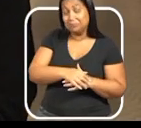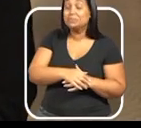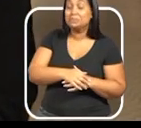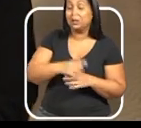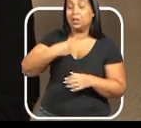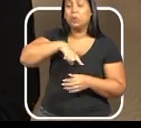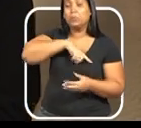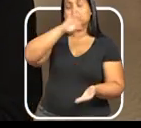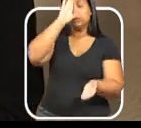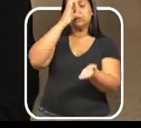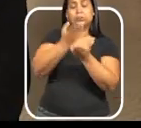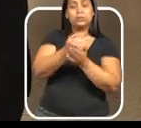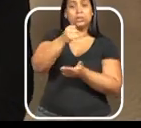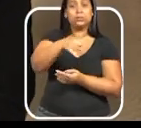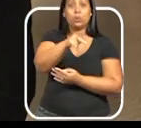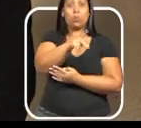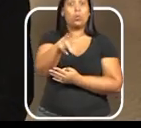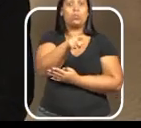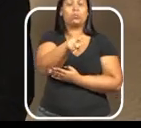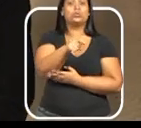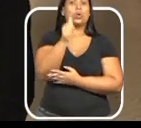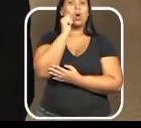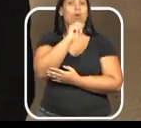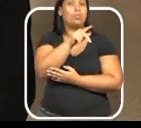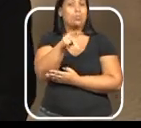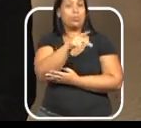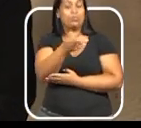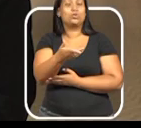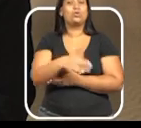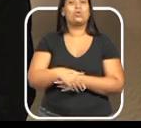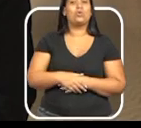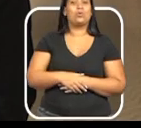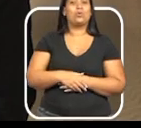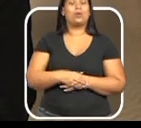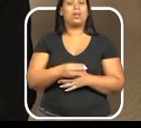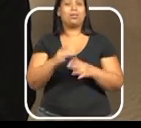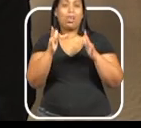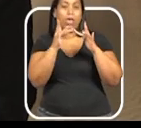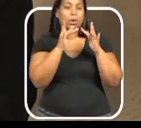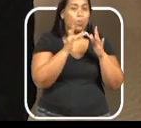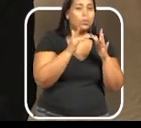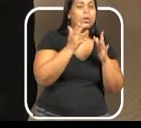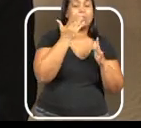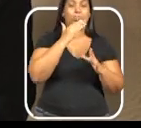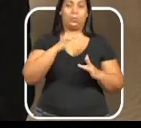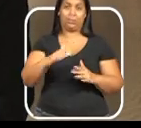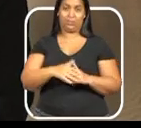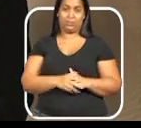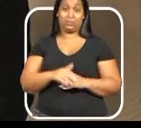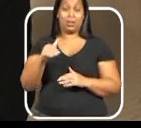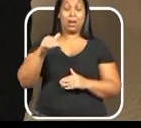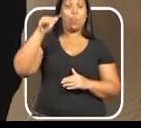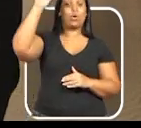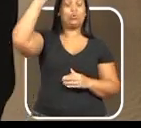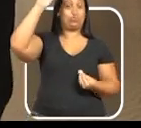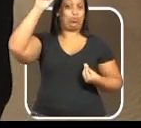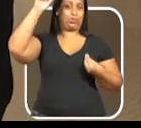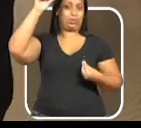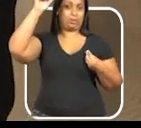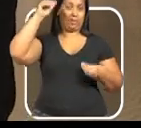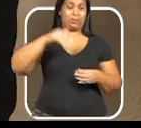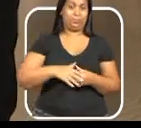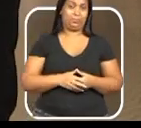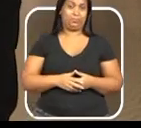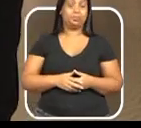tem que acreditar assim, né? O professor, a professora, ele tá em contato com a criança, ele é o adulto que está ali e ele